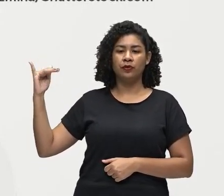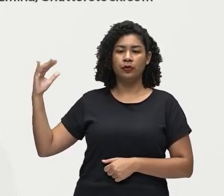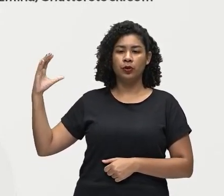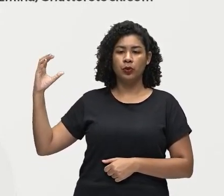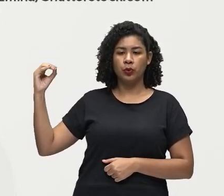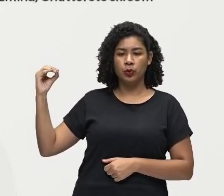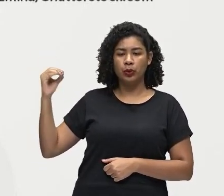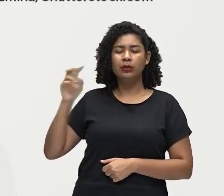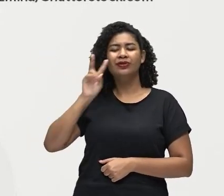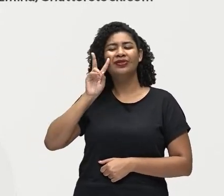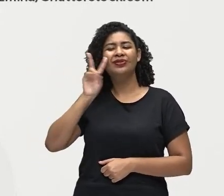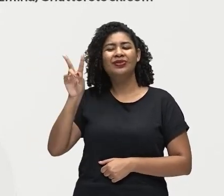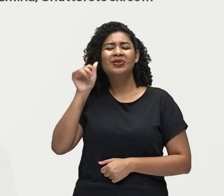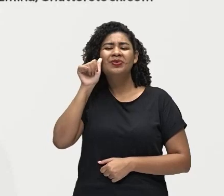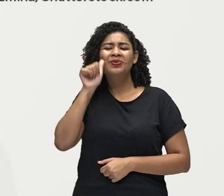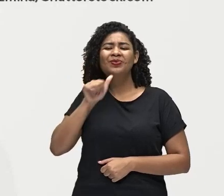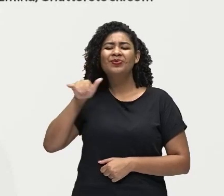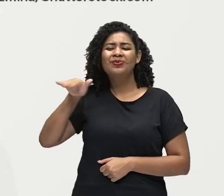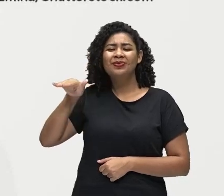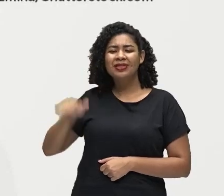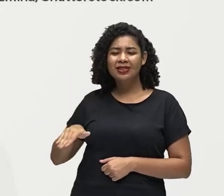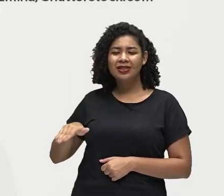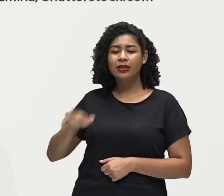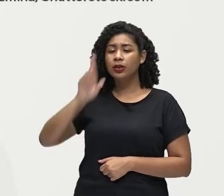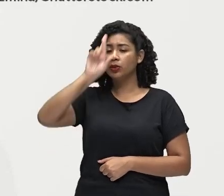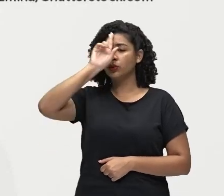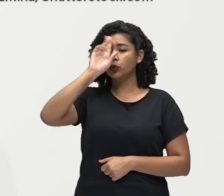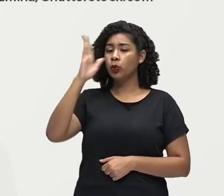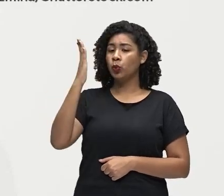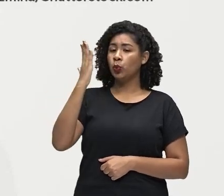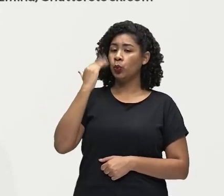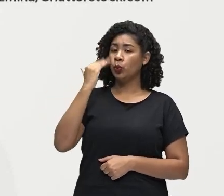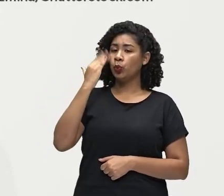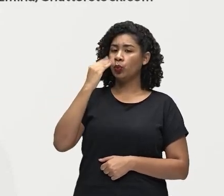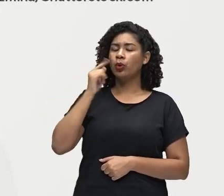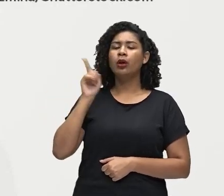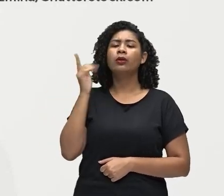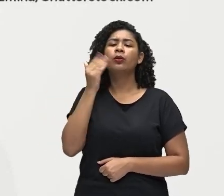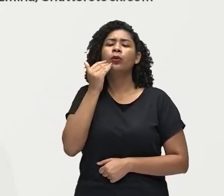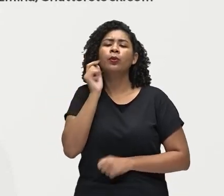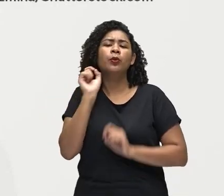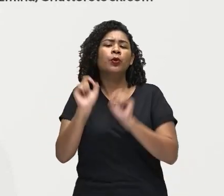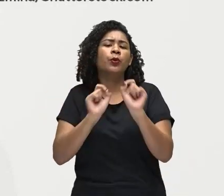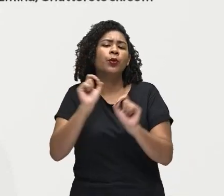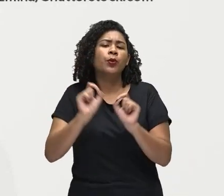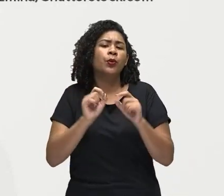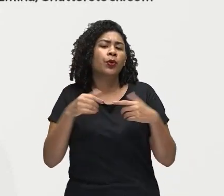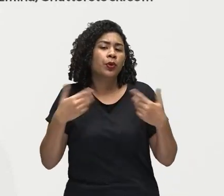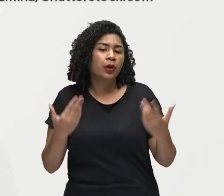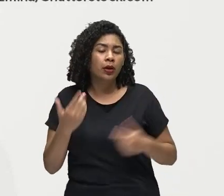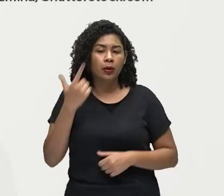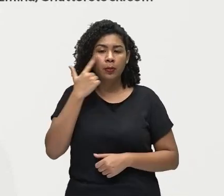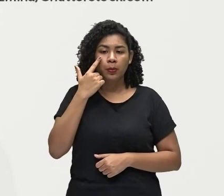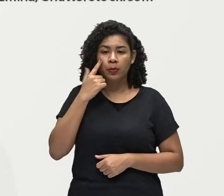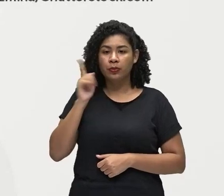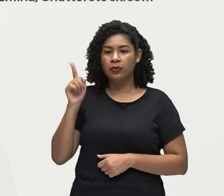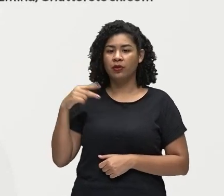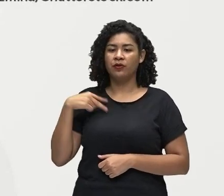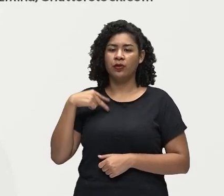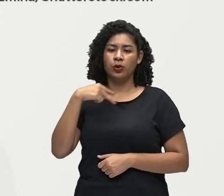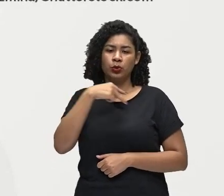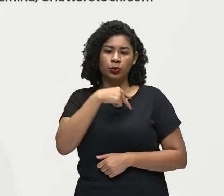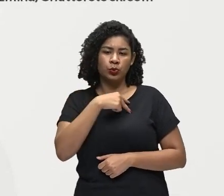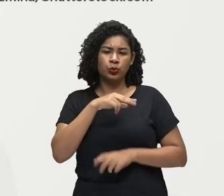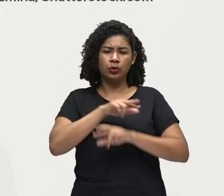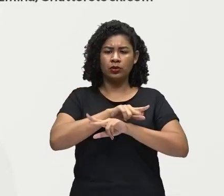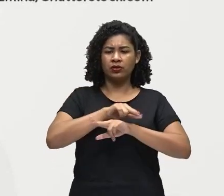né, que está almoçando, né, está se alimentando. E o que ela está comendo ali? Está comendo legumes, né, comendo os vegetais.